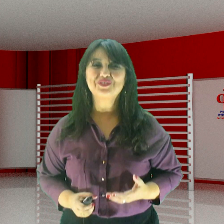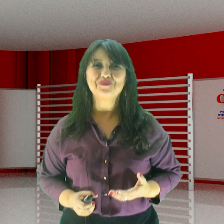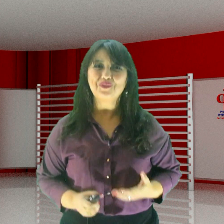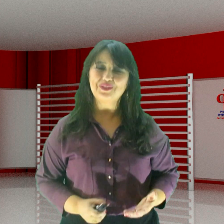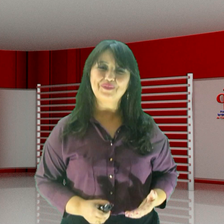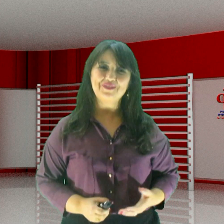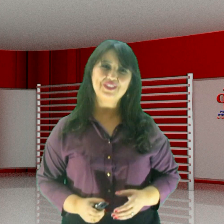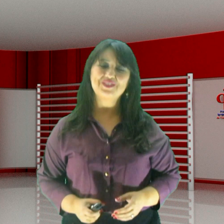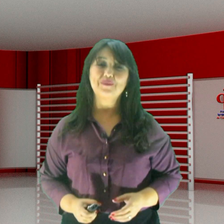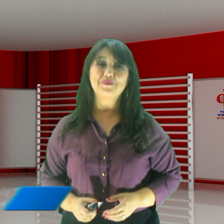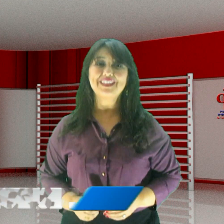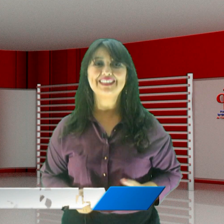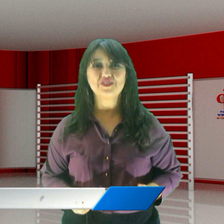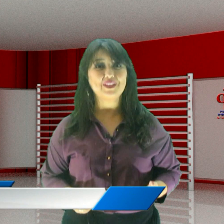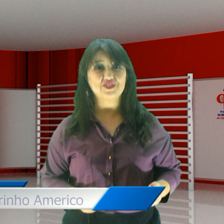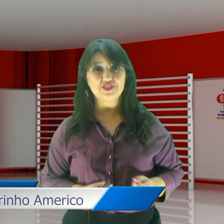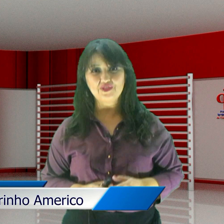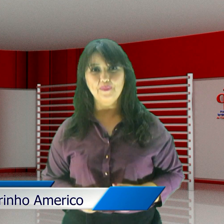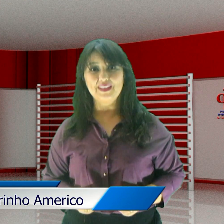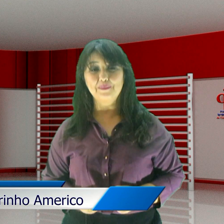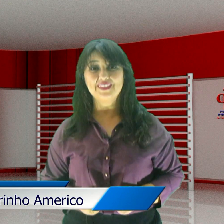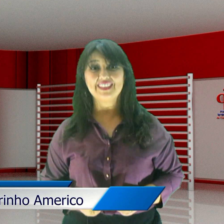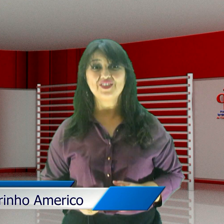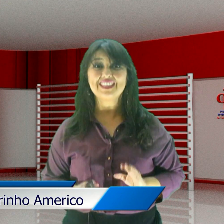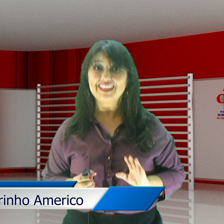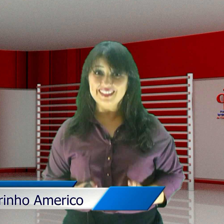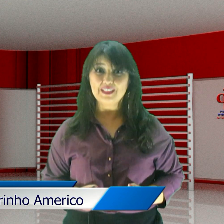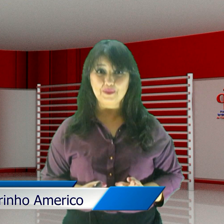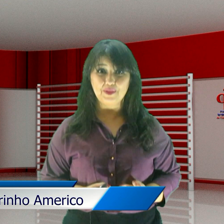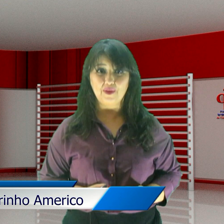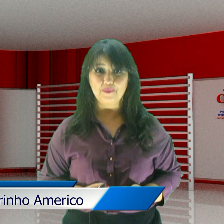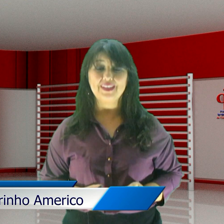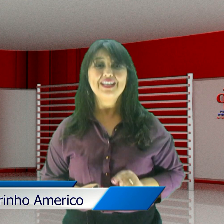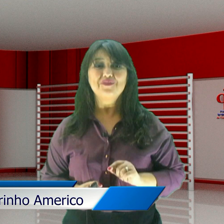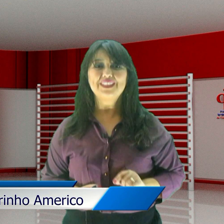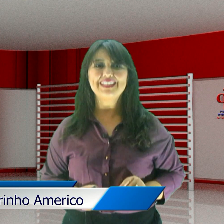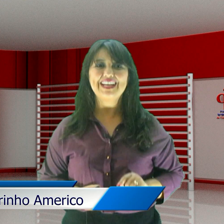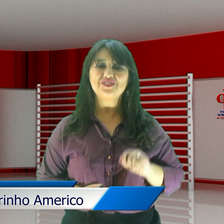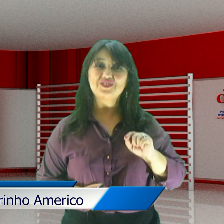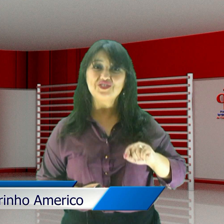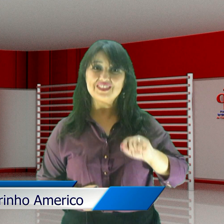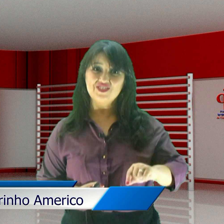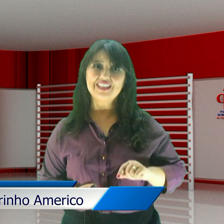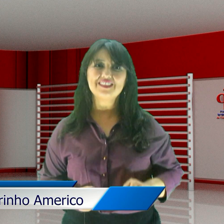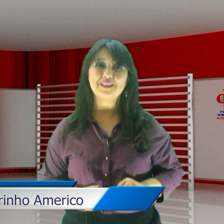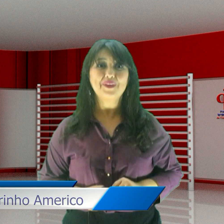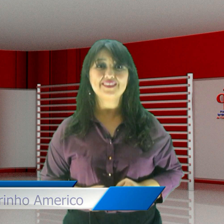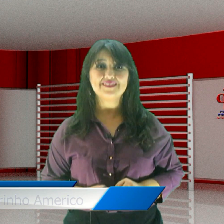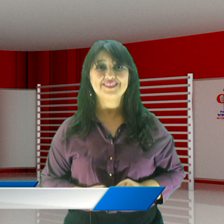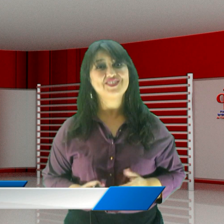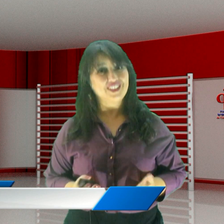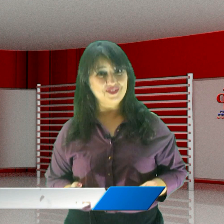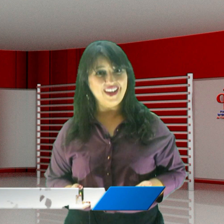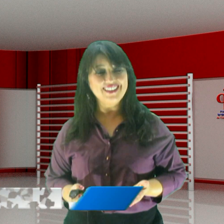Sejam todos muito bem-vindos à Primeira Igreja Batista de Copacabana, nossa querida PIBCopa. Fique ligado nas notícias dessa